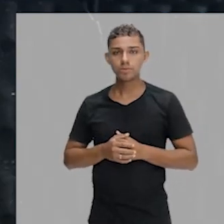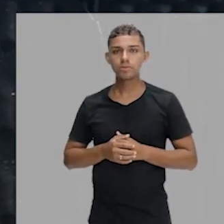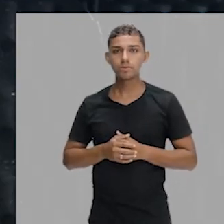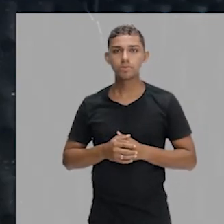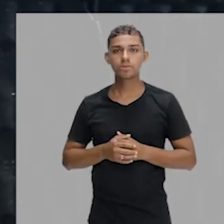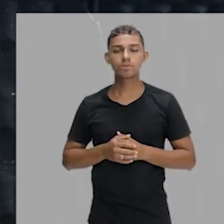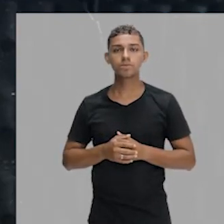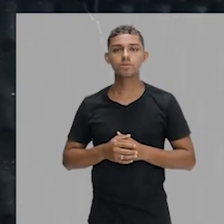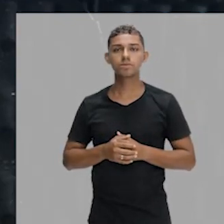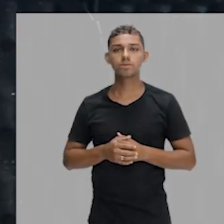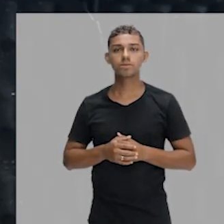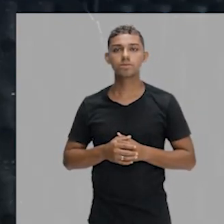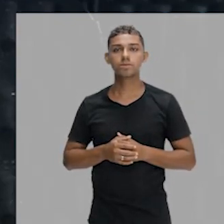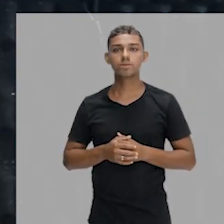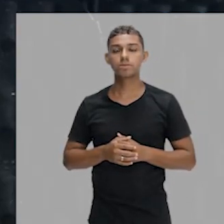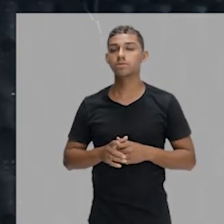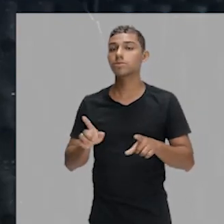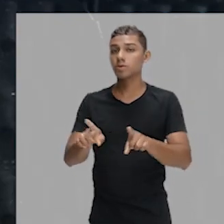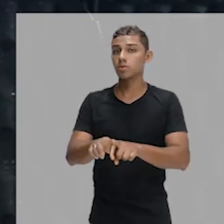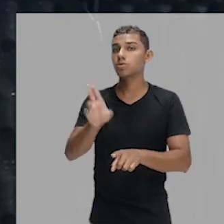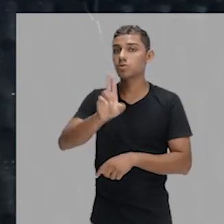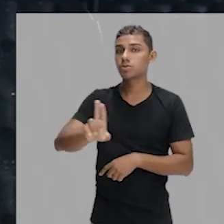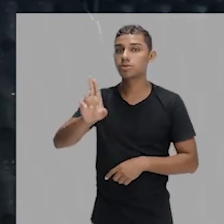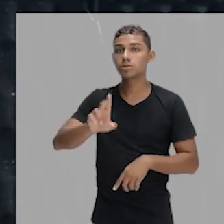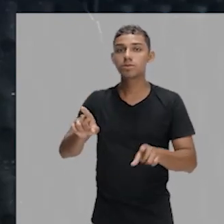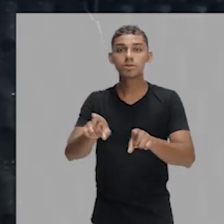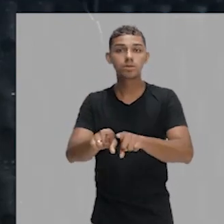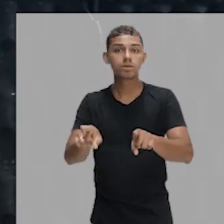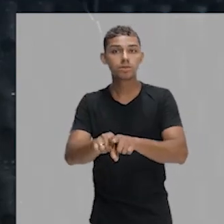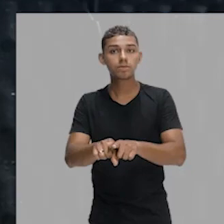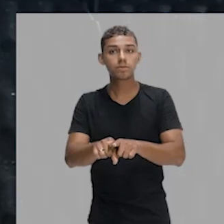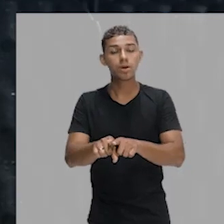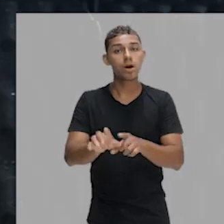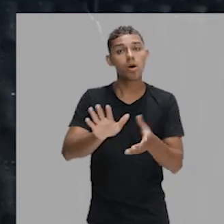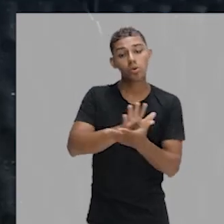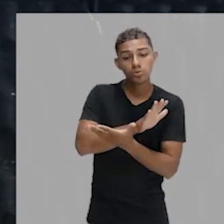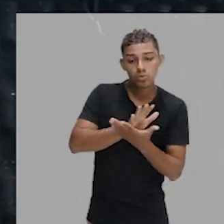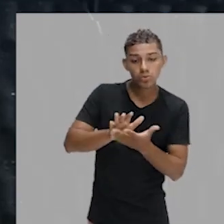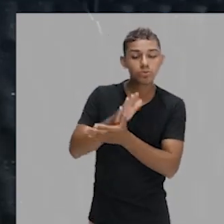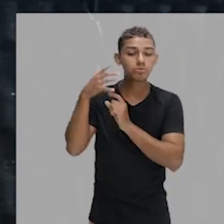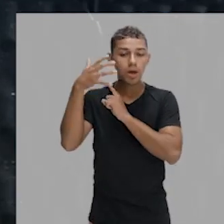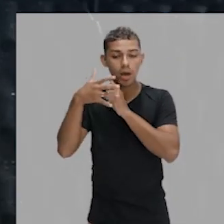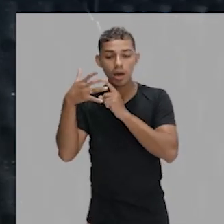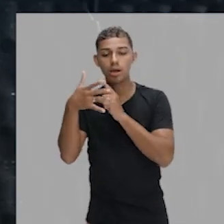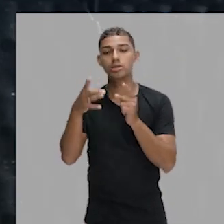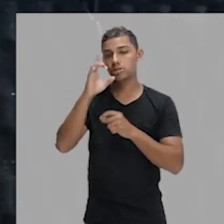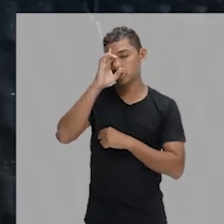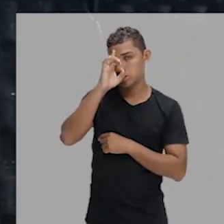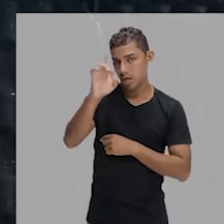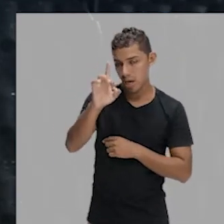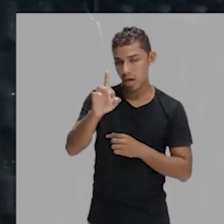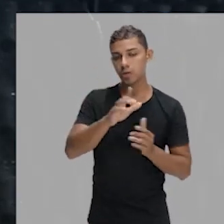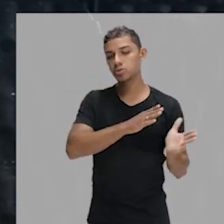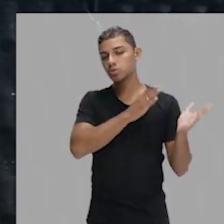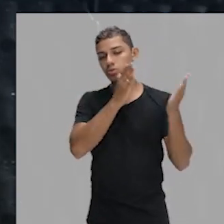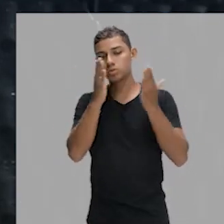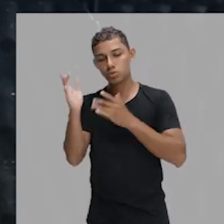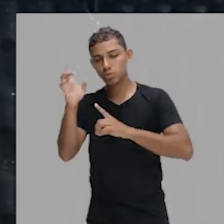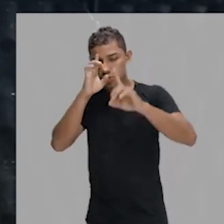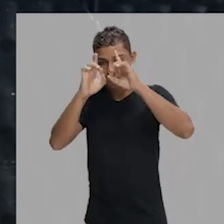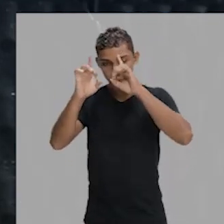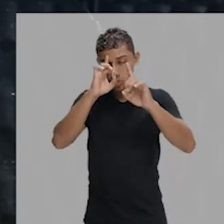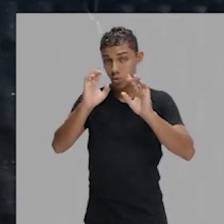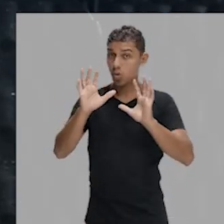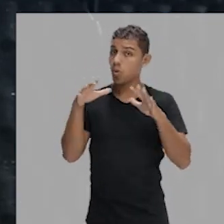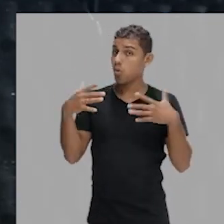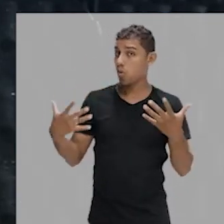esse nome. Daily and routine events, eventos que são diários, cotidianos ou que fazem parte